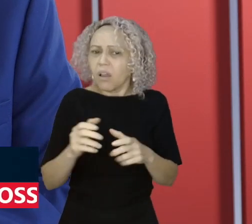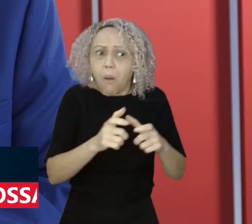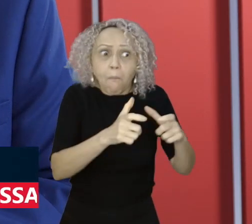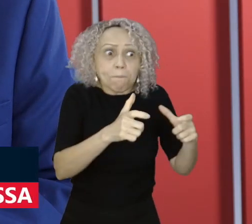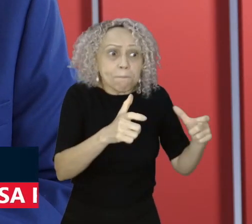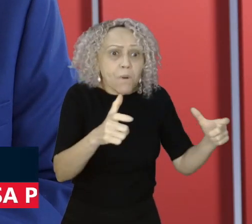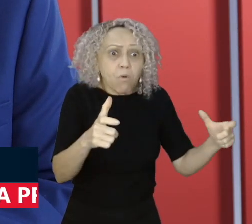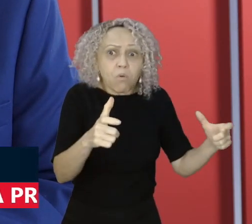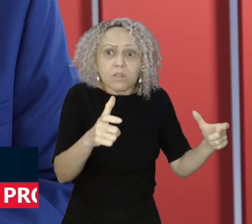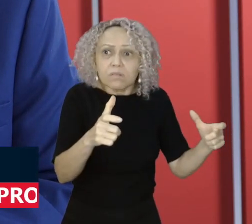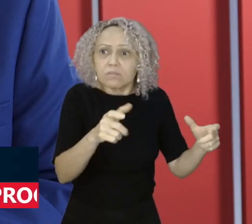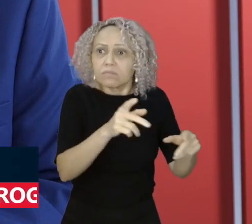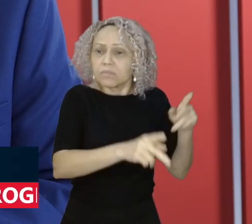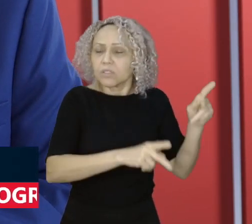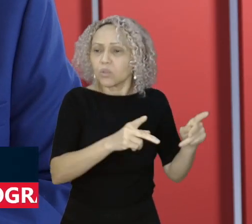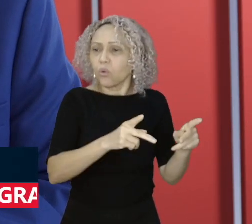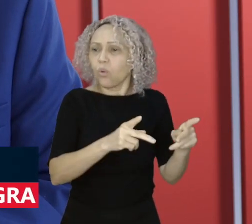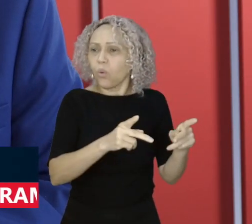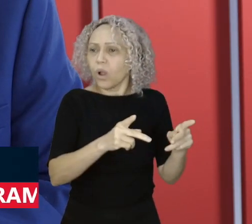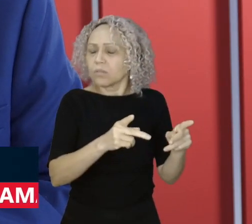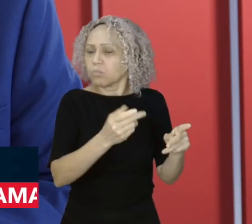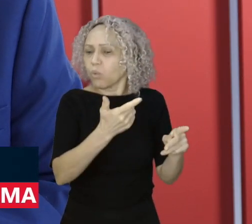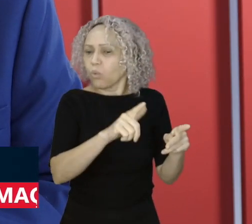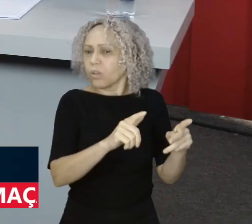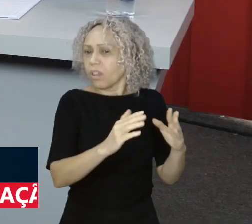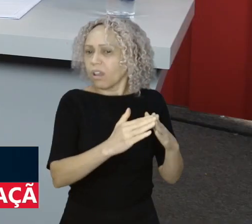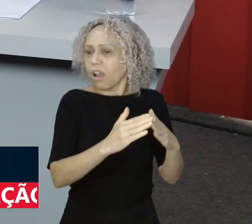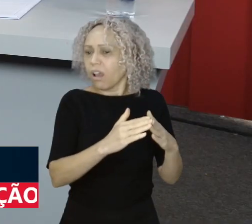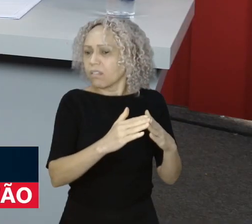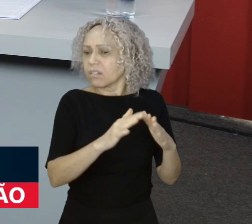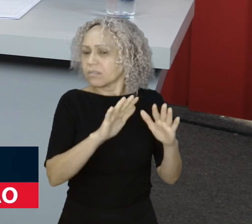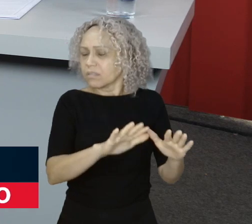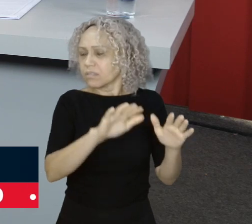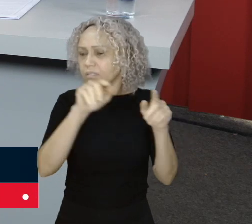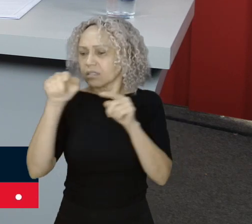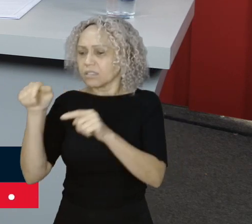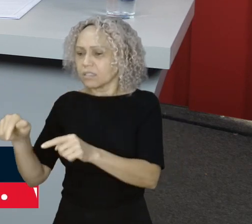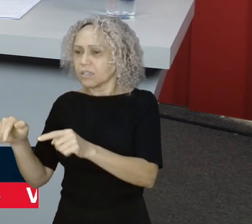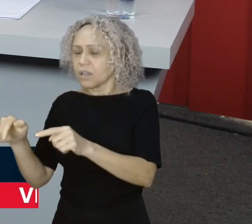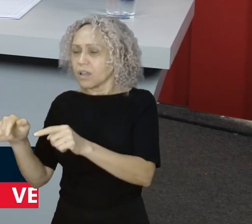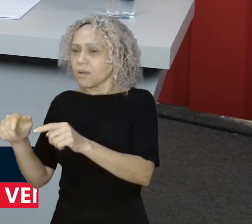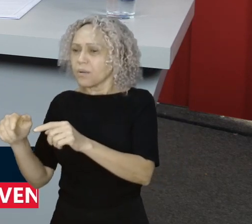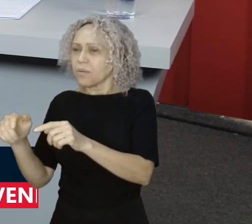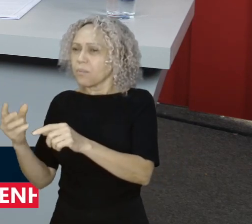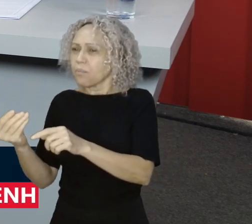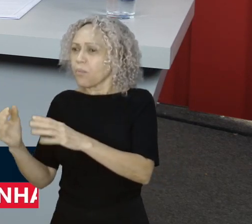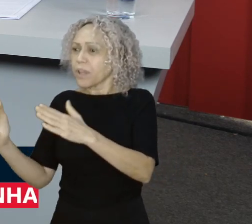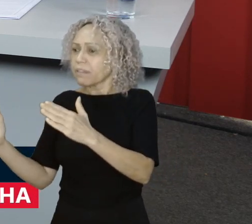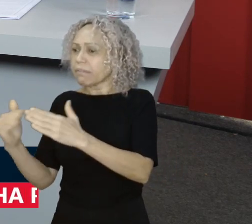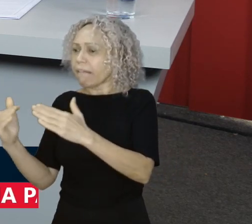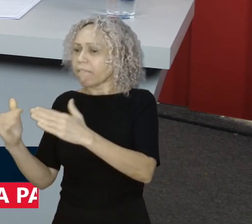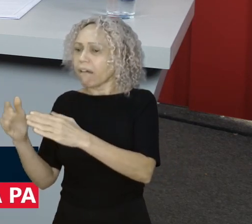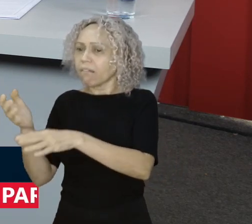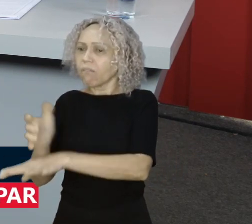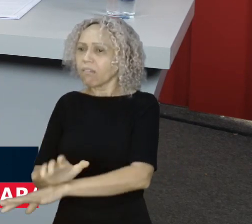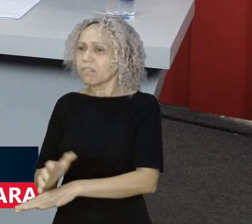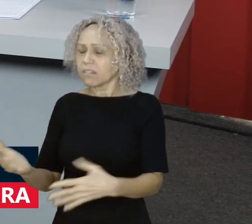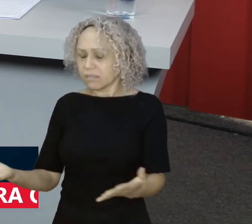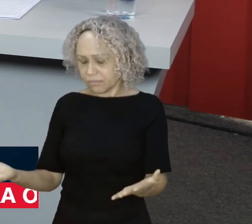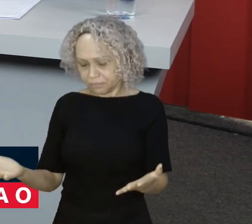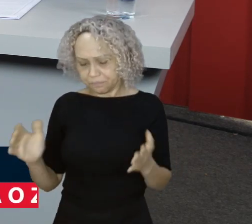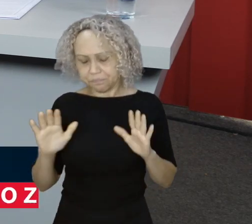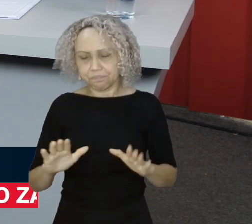O Minha Casa Minha Vida deve corrigir isso e precisa corrigir isso. E o financiamento habitacional também está previsto, né, nessa edição do PAC,